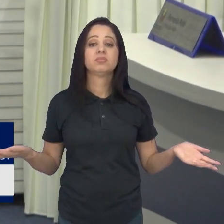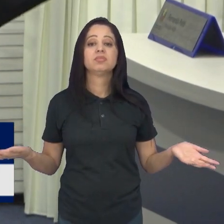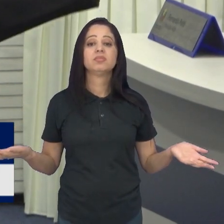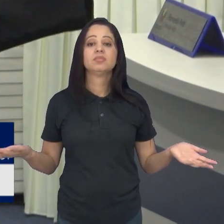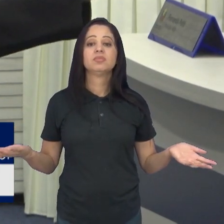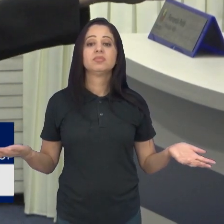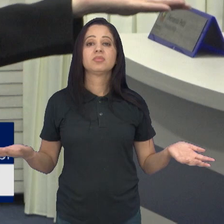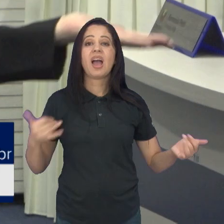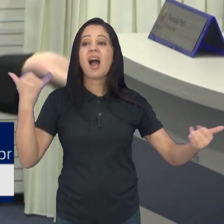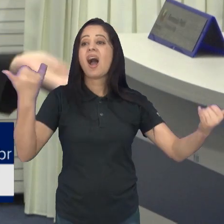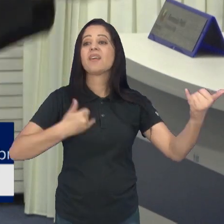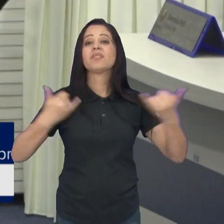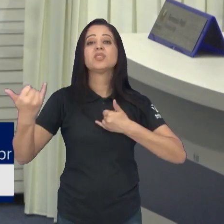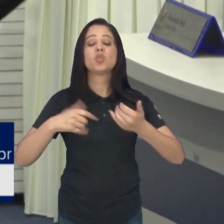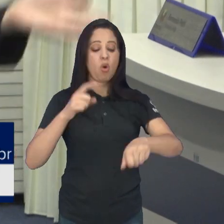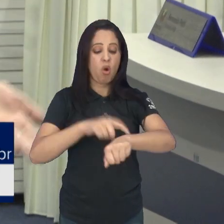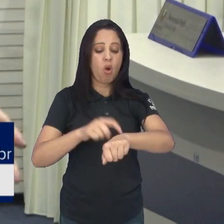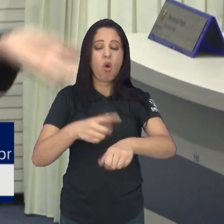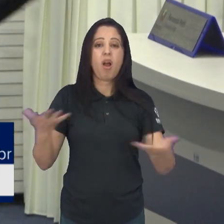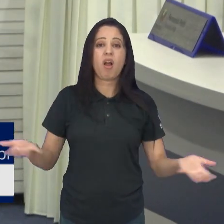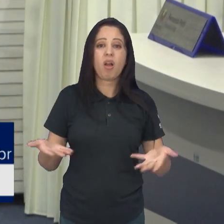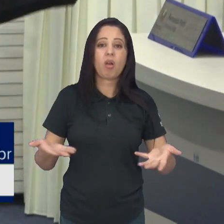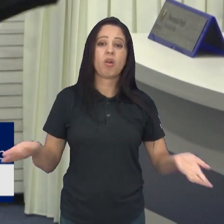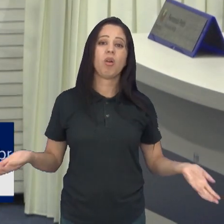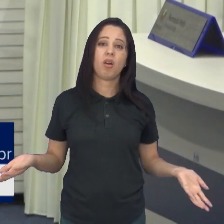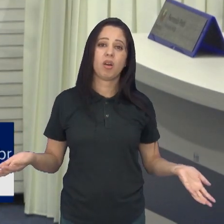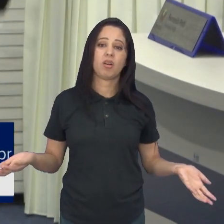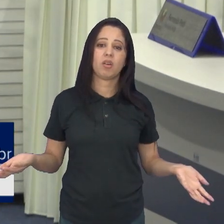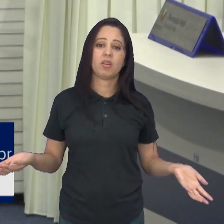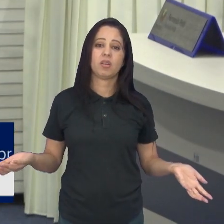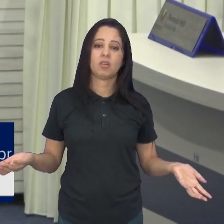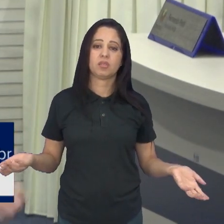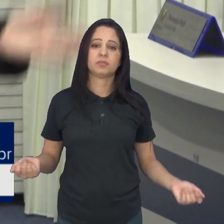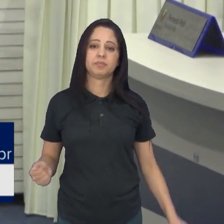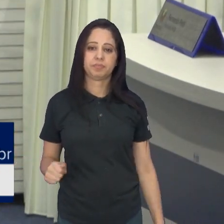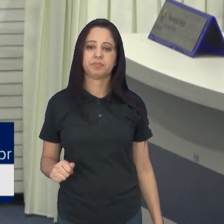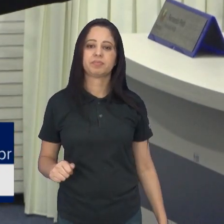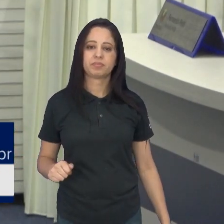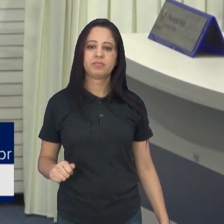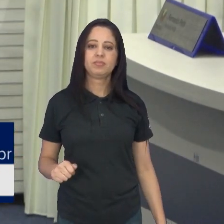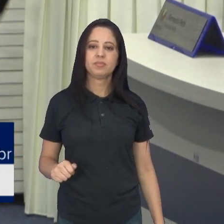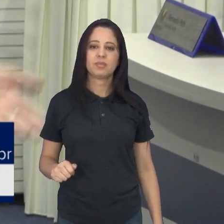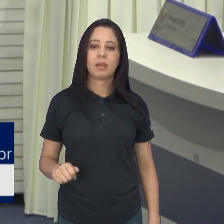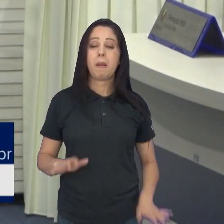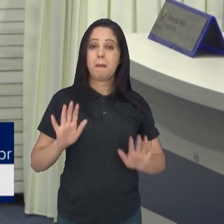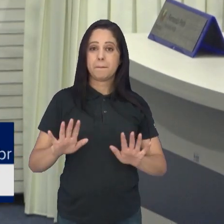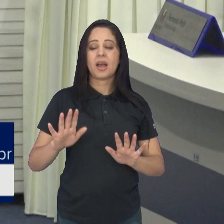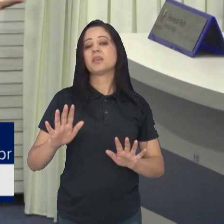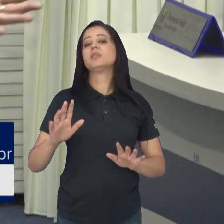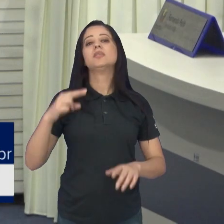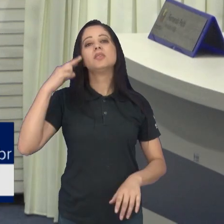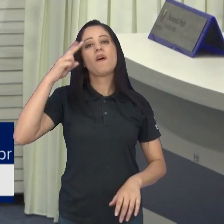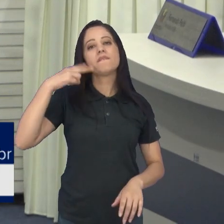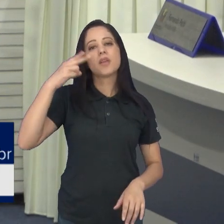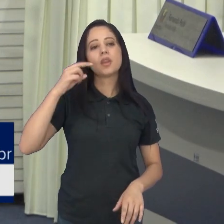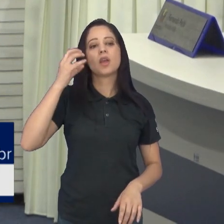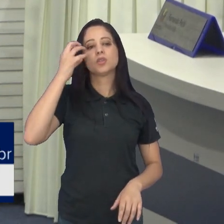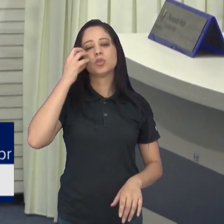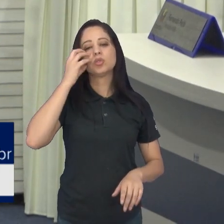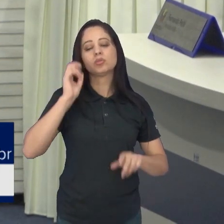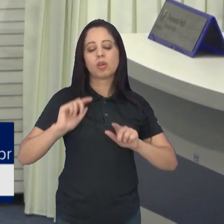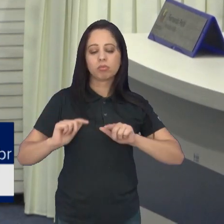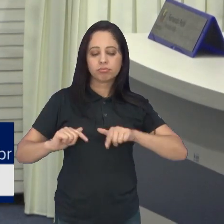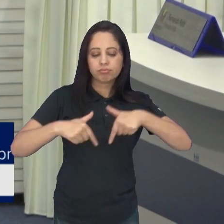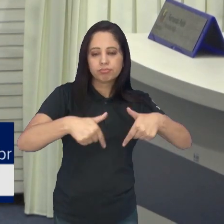que entrou depois, né? Que tomou a iniciativa foi o Fabião e o Tomás, a Juliana e o Tomás, para averiguar os fatos. O